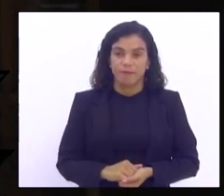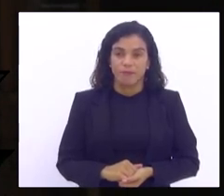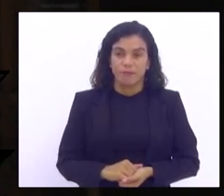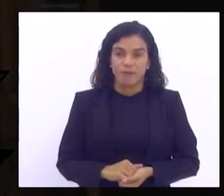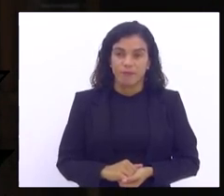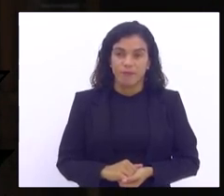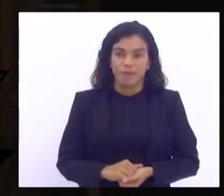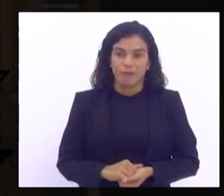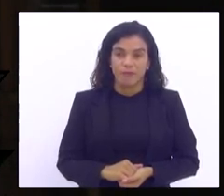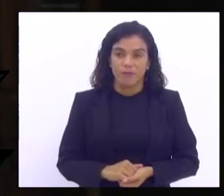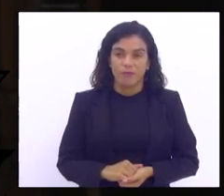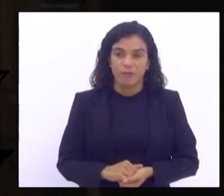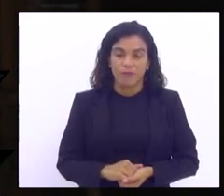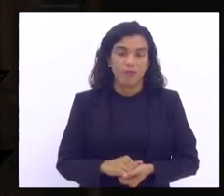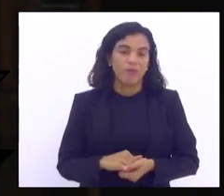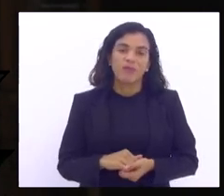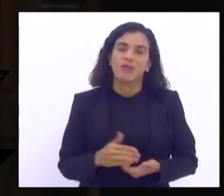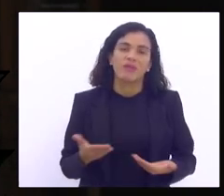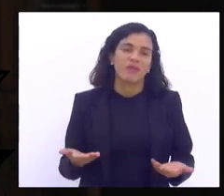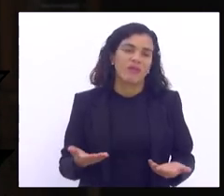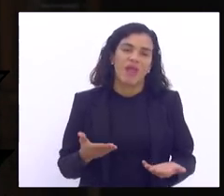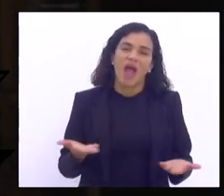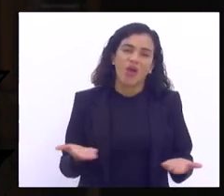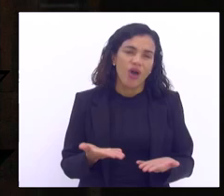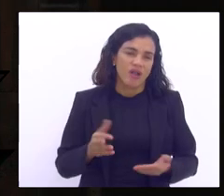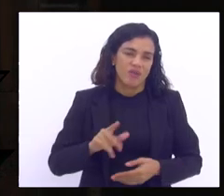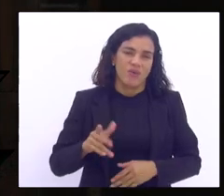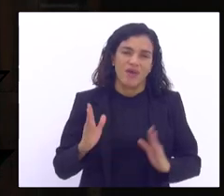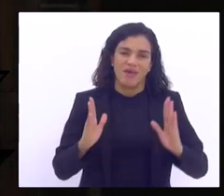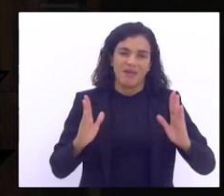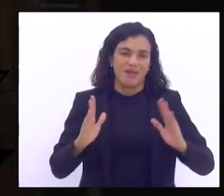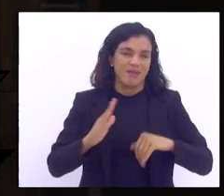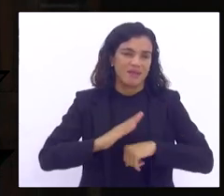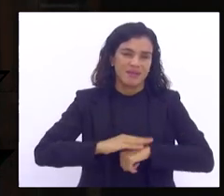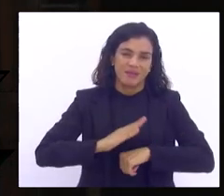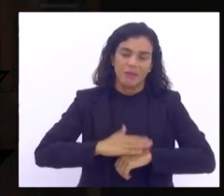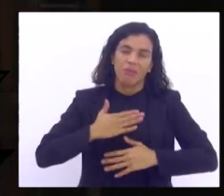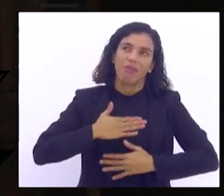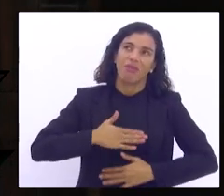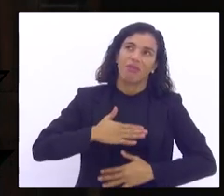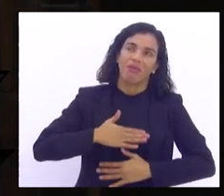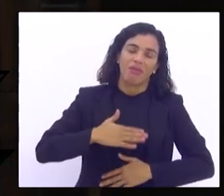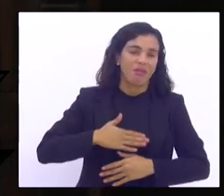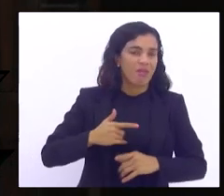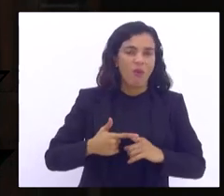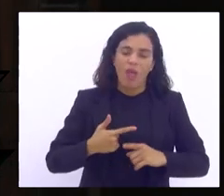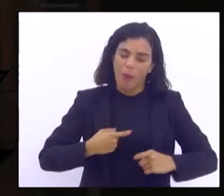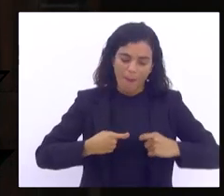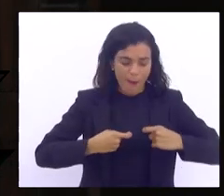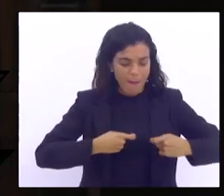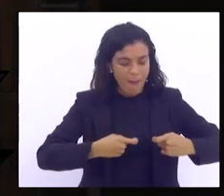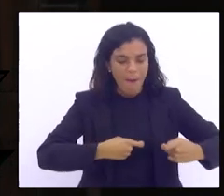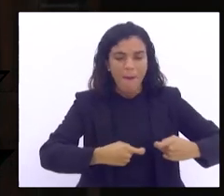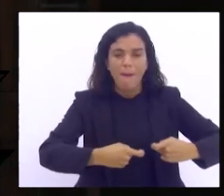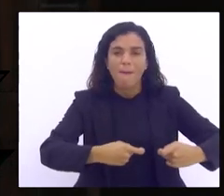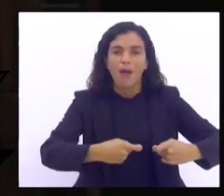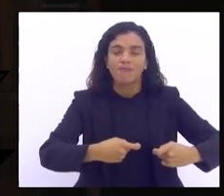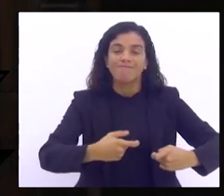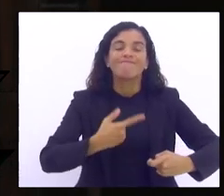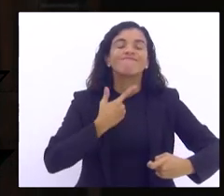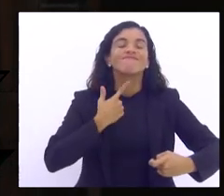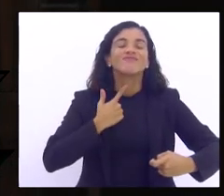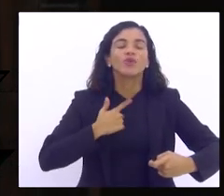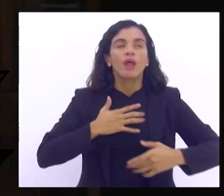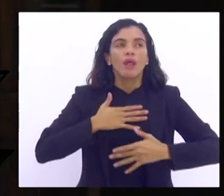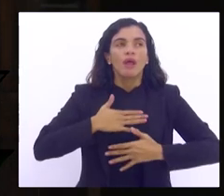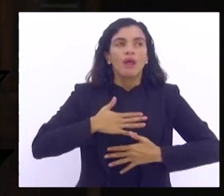Então, não é tempo de descansarmos. É uma guerra contínua. A gente tem vontade de respirar, né?